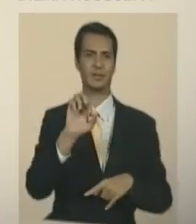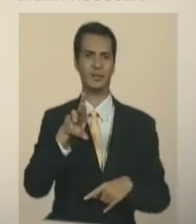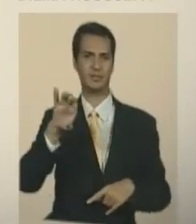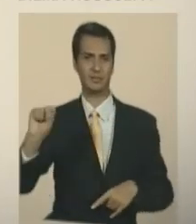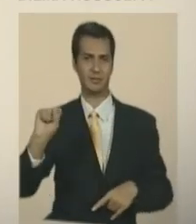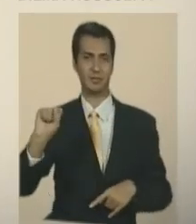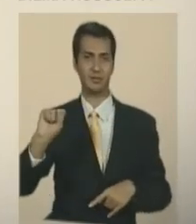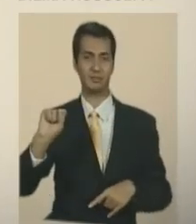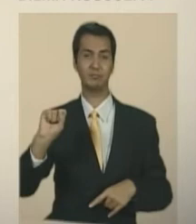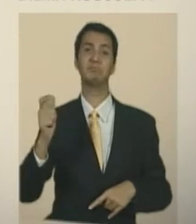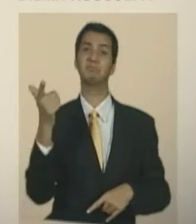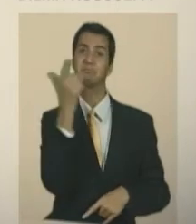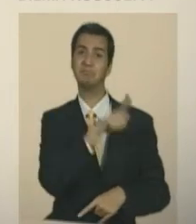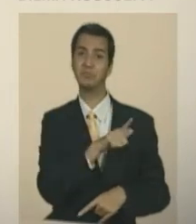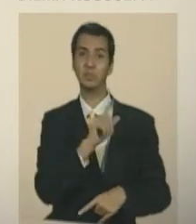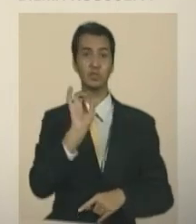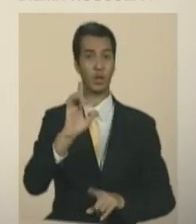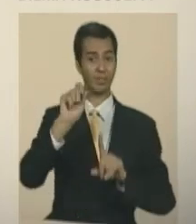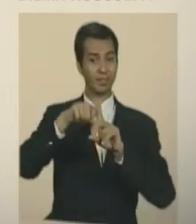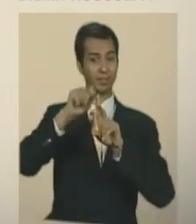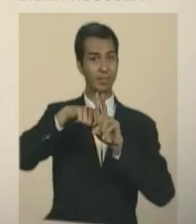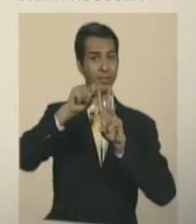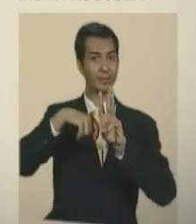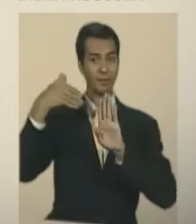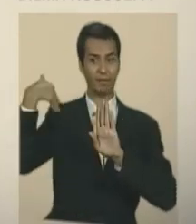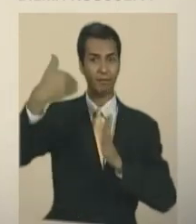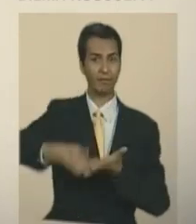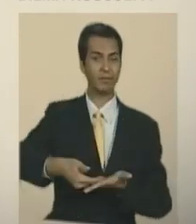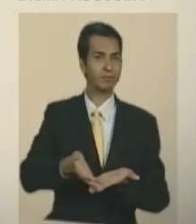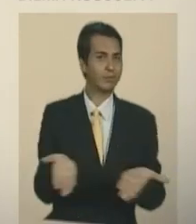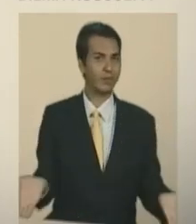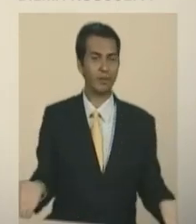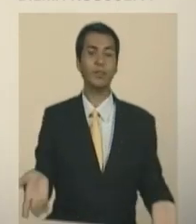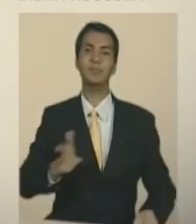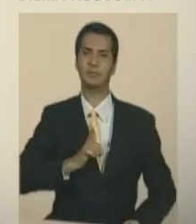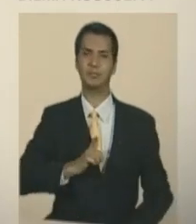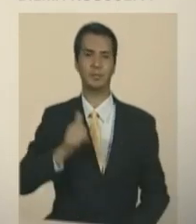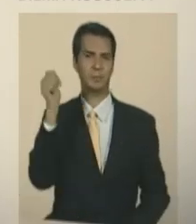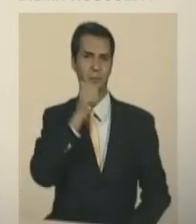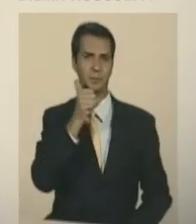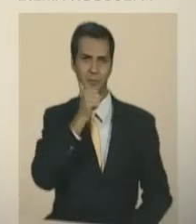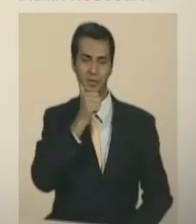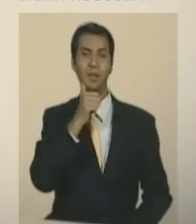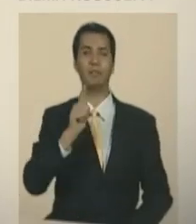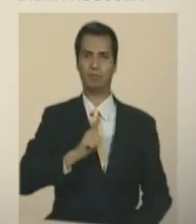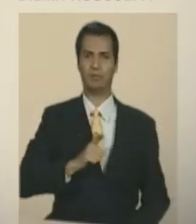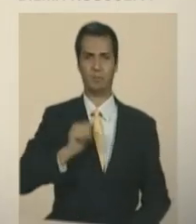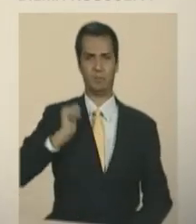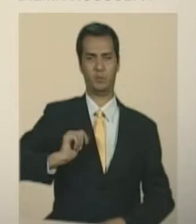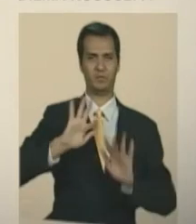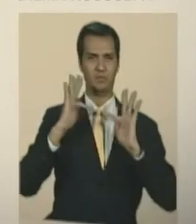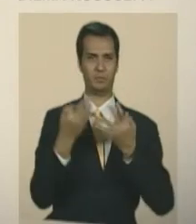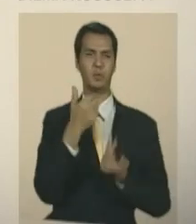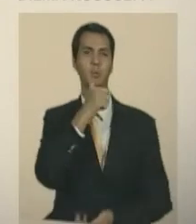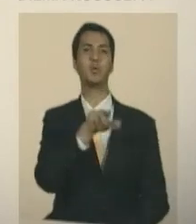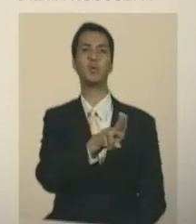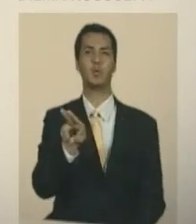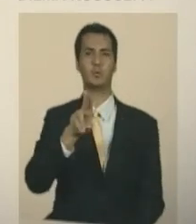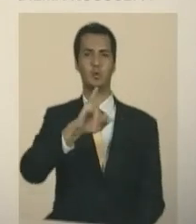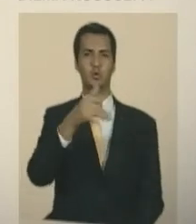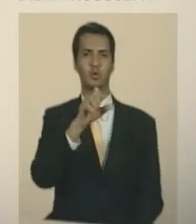três meses do programa uma das empreendedoras do crescer quem recebe o bolsa família é a José o